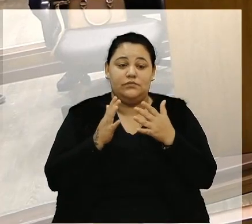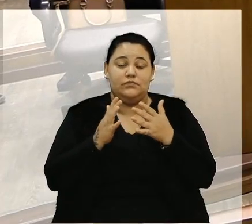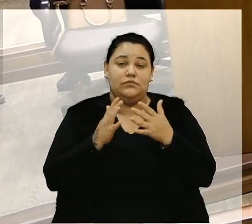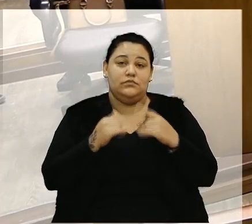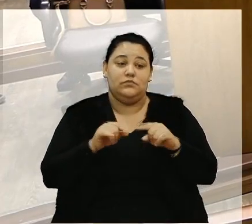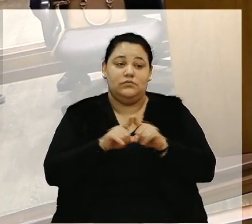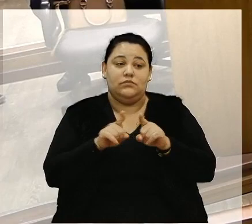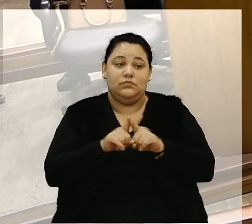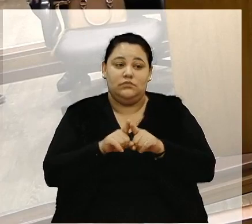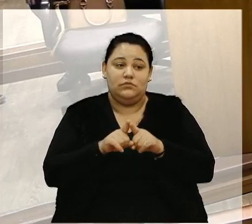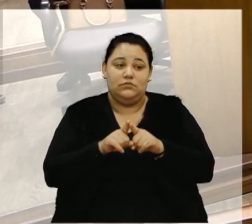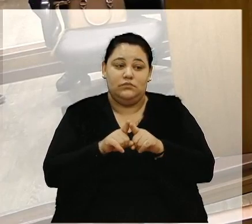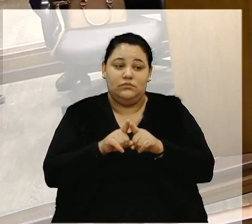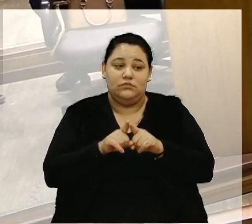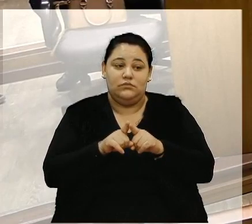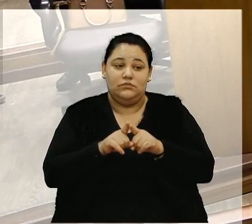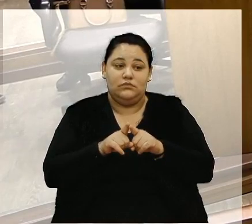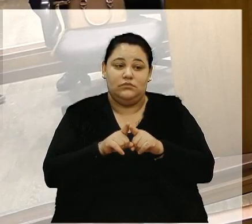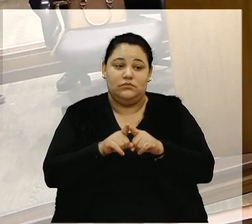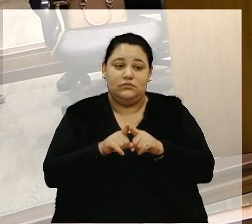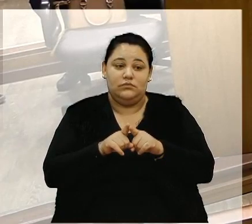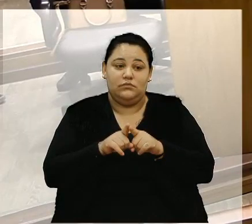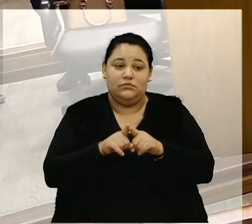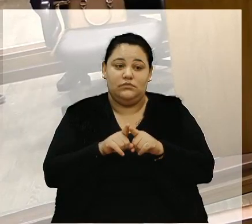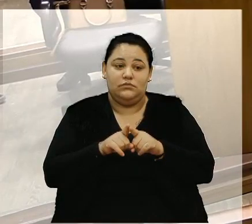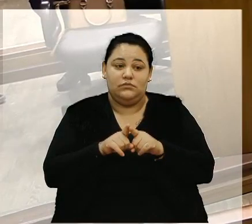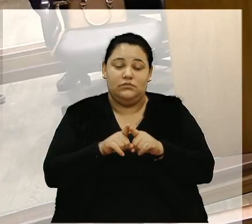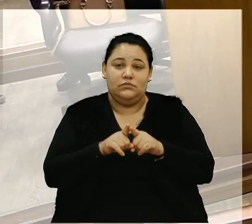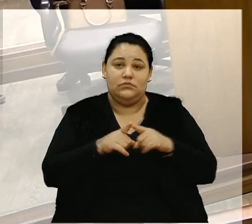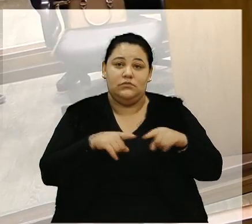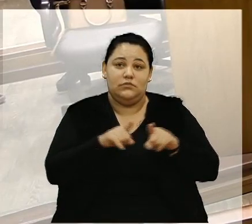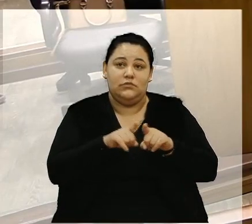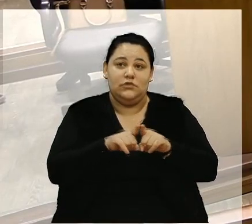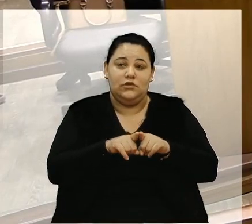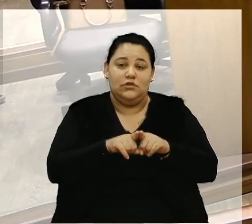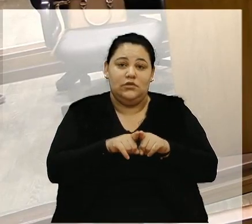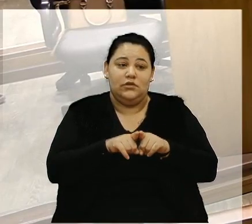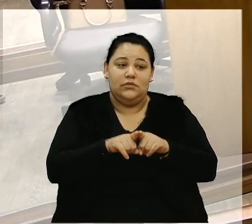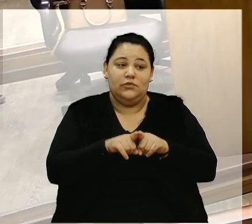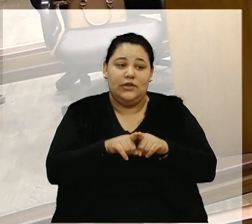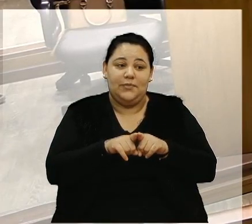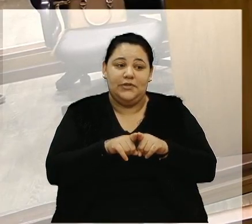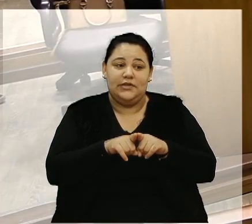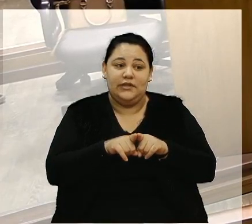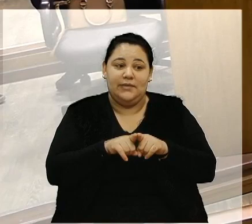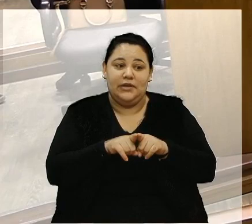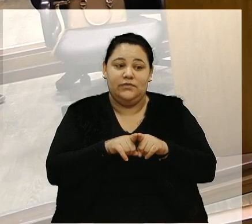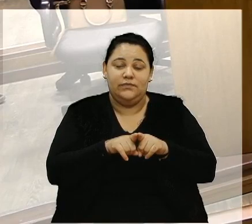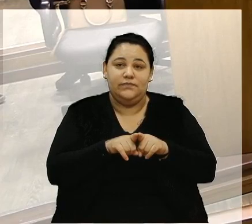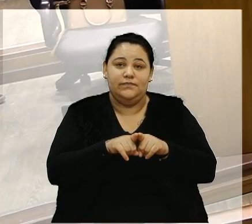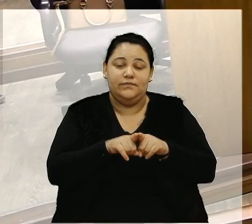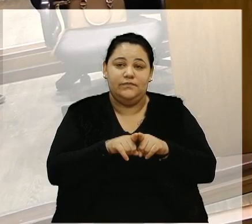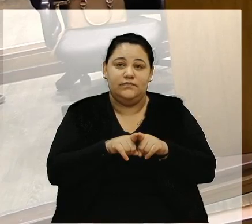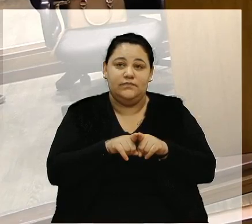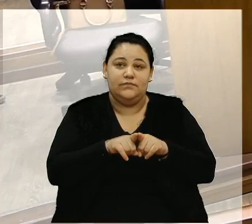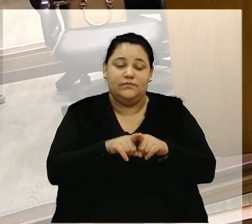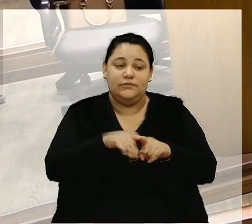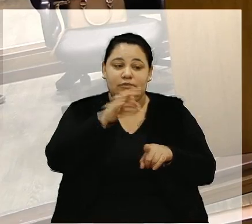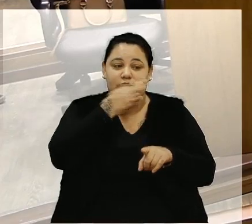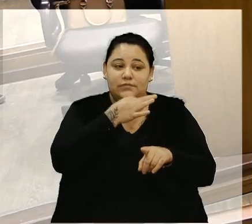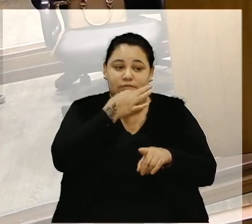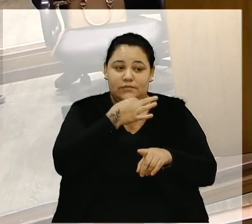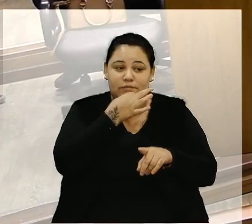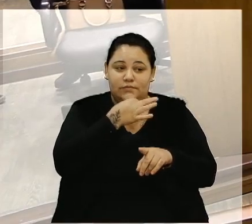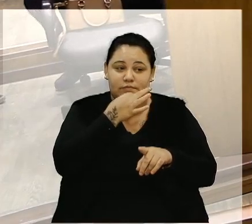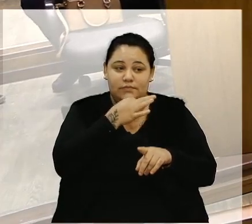vendo aquelas casas ali, realmente vai revolucionar aí a questão da questão habitacional de Caxias do Sul.